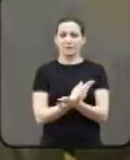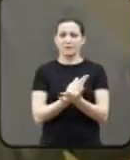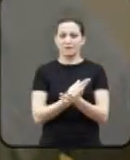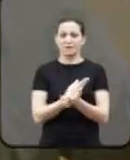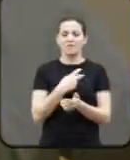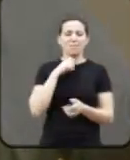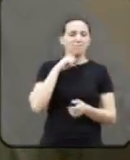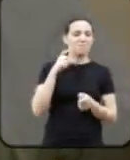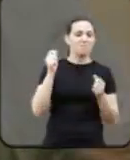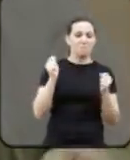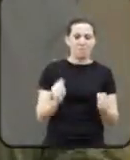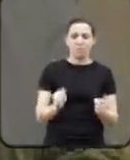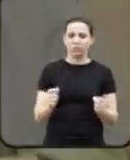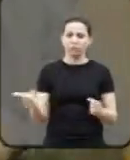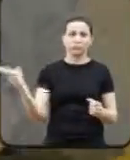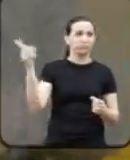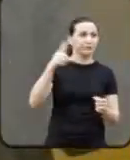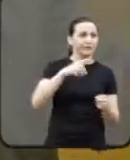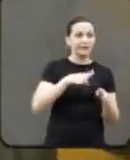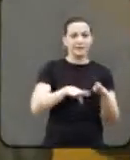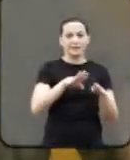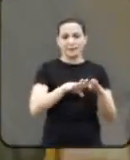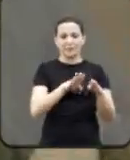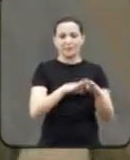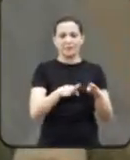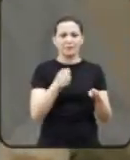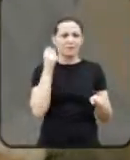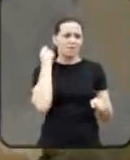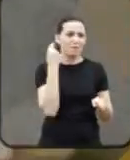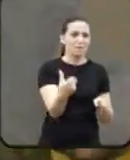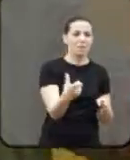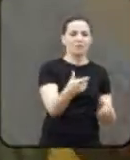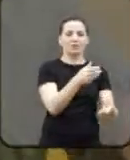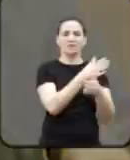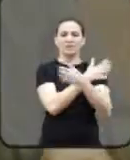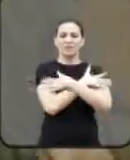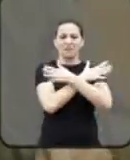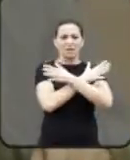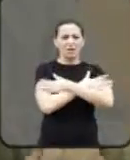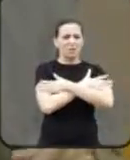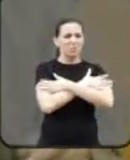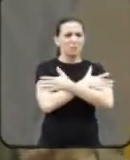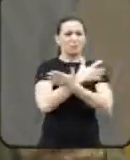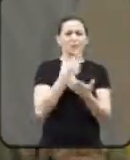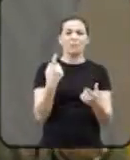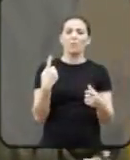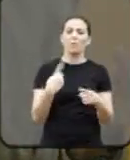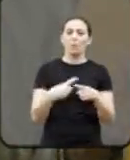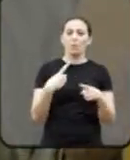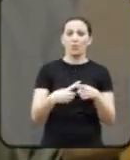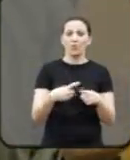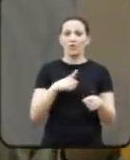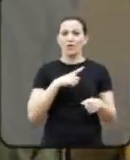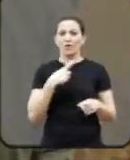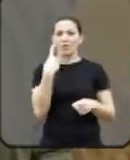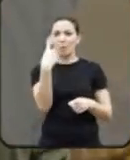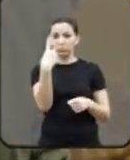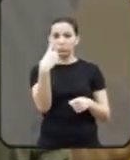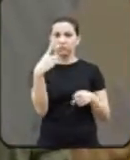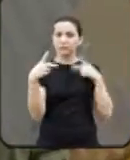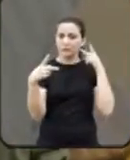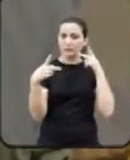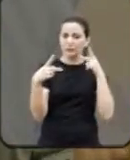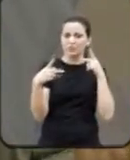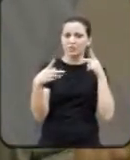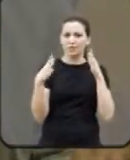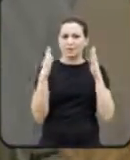como chegaram aqui na Câmara, dizer que todo mundo aqui é vagabundo, que todos os vereadores são isso, porque foi pego um com suspeita,